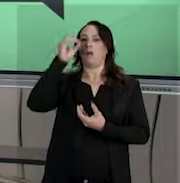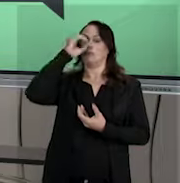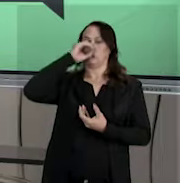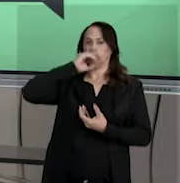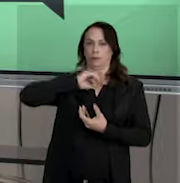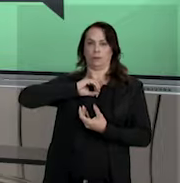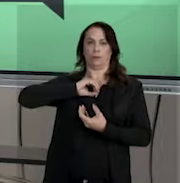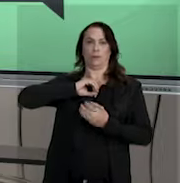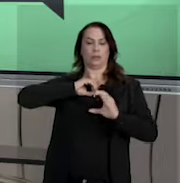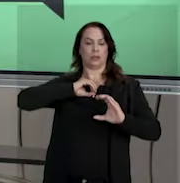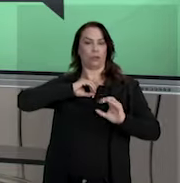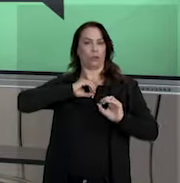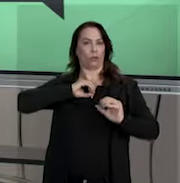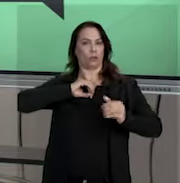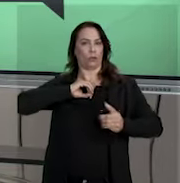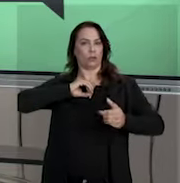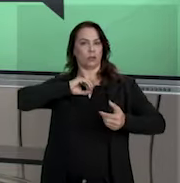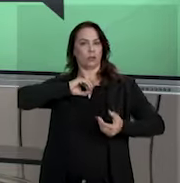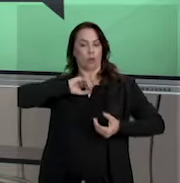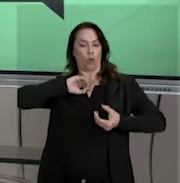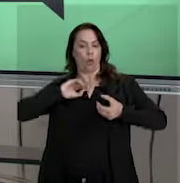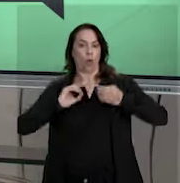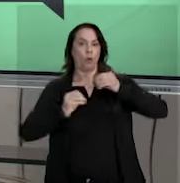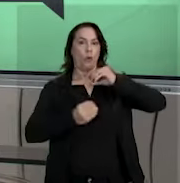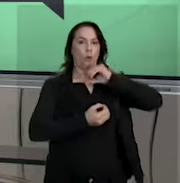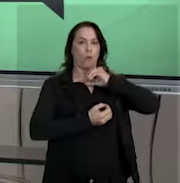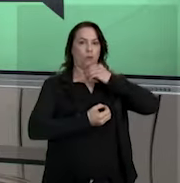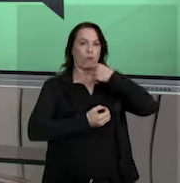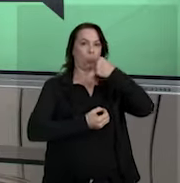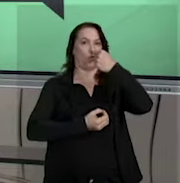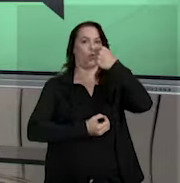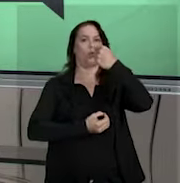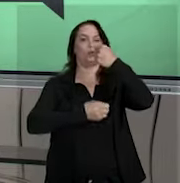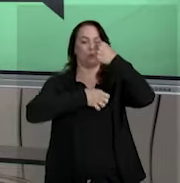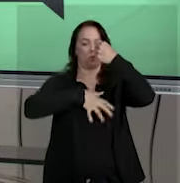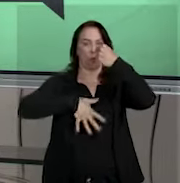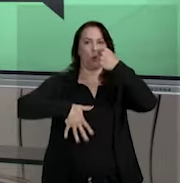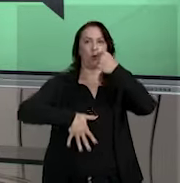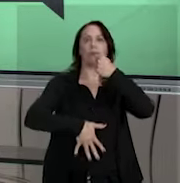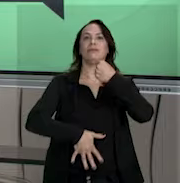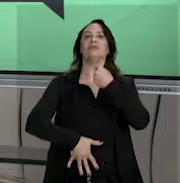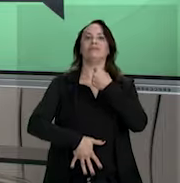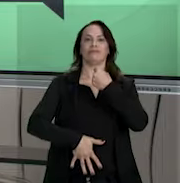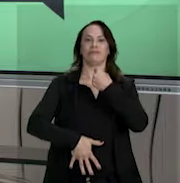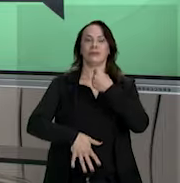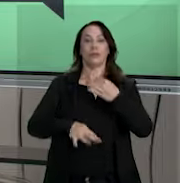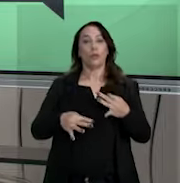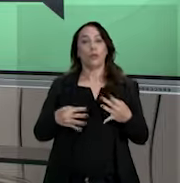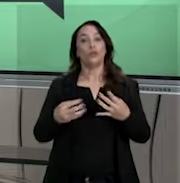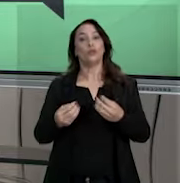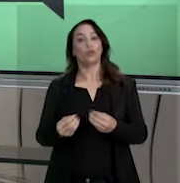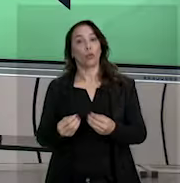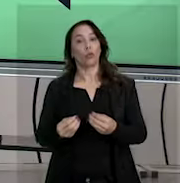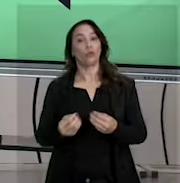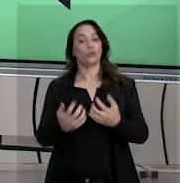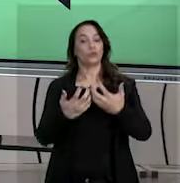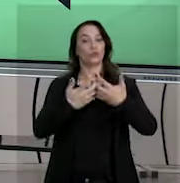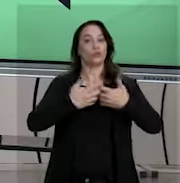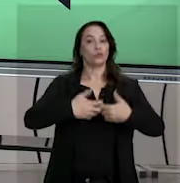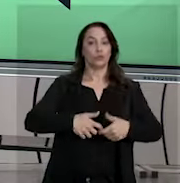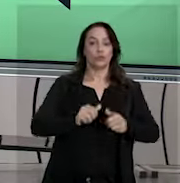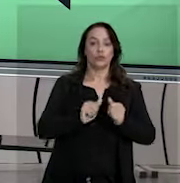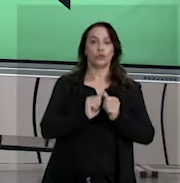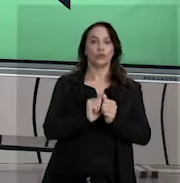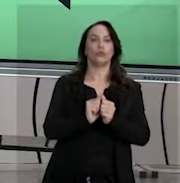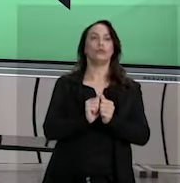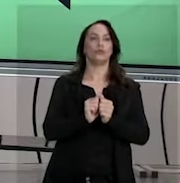no pulmão, faz troca gasosa, então todos eles estão trabalhando de maneira integrada. Professora, é interessante